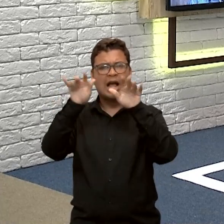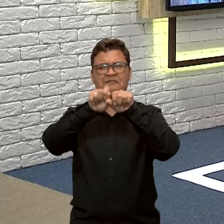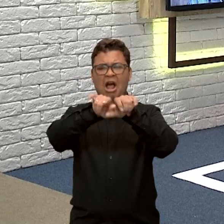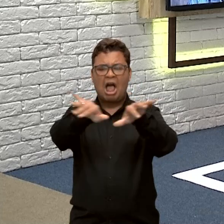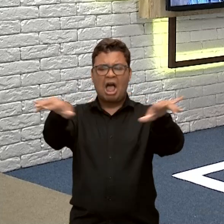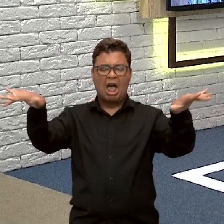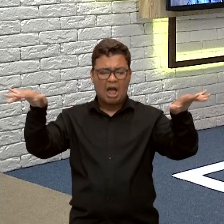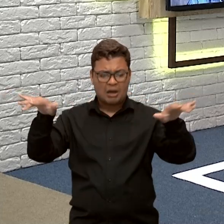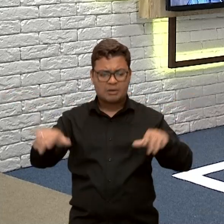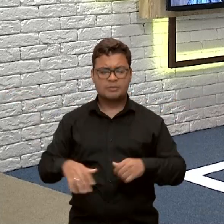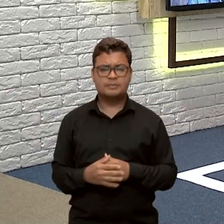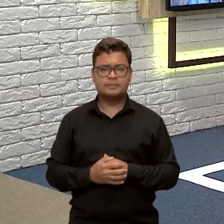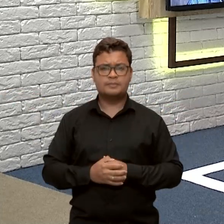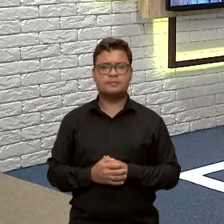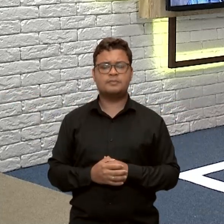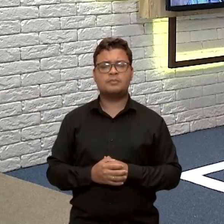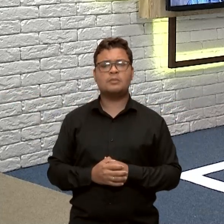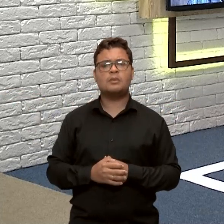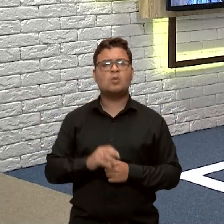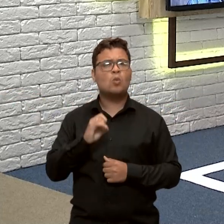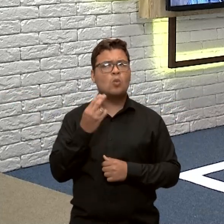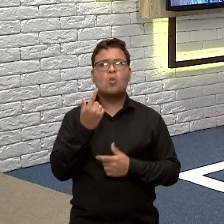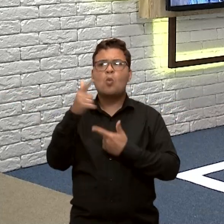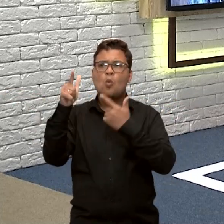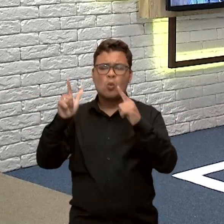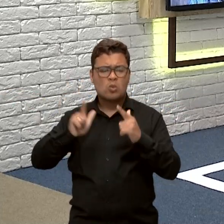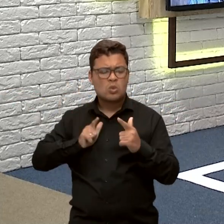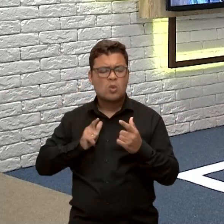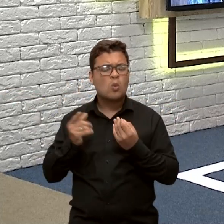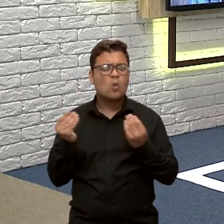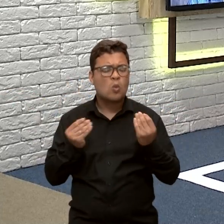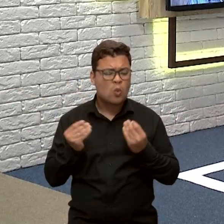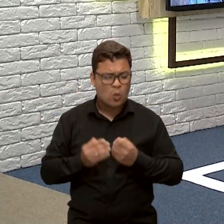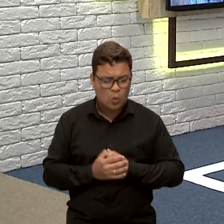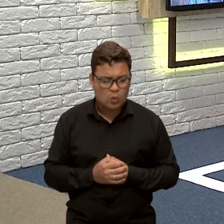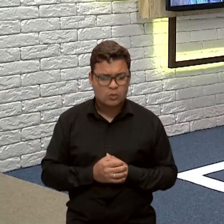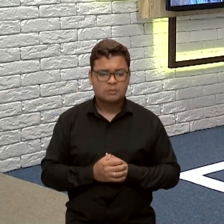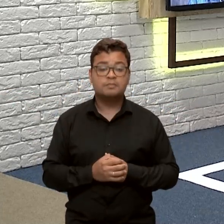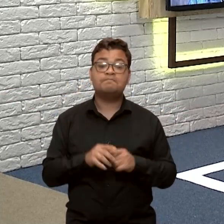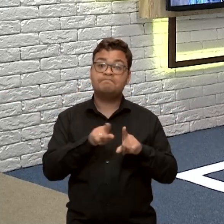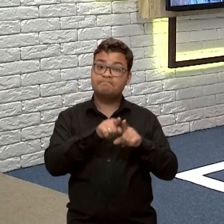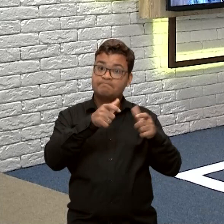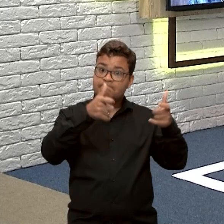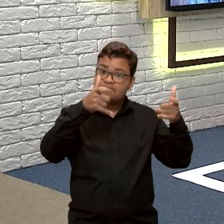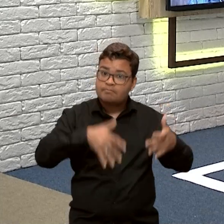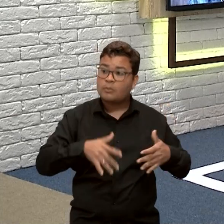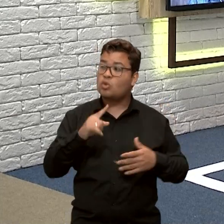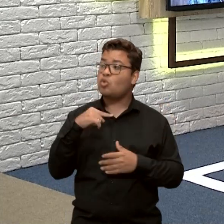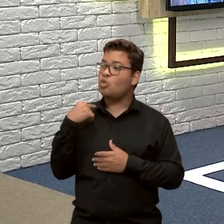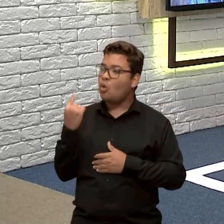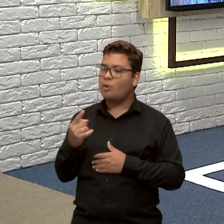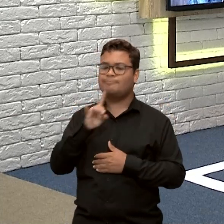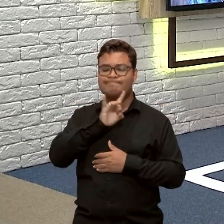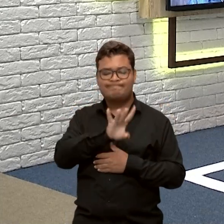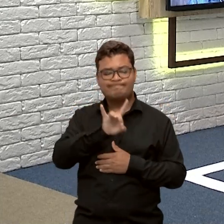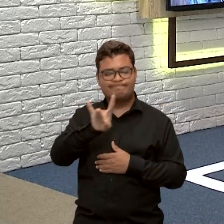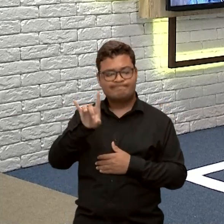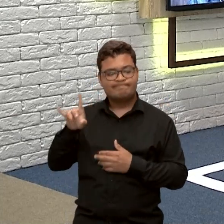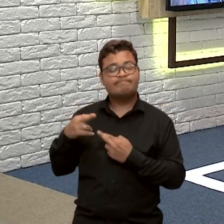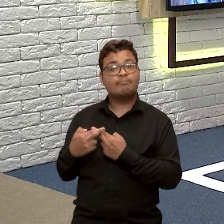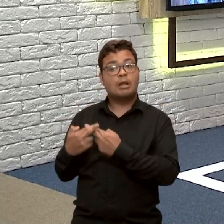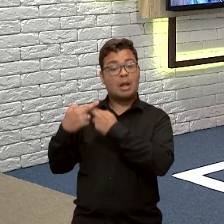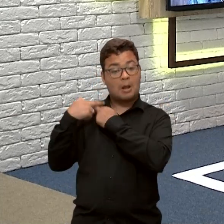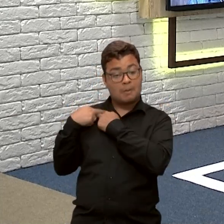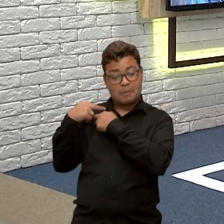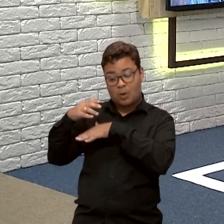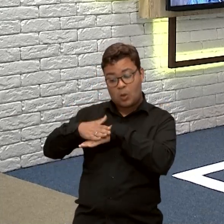passou esse período mais grave da pandemia. O que tem sido feito com outras ações também, né? Antigamente tinha o fumacê, ainda